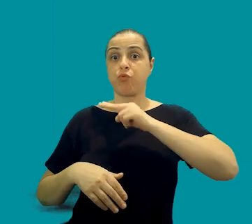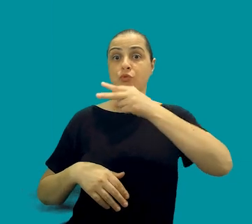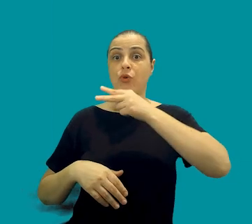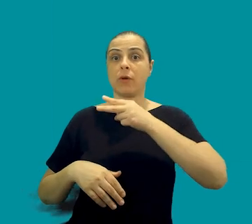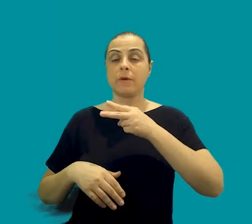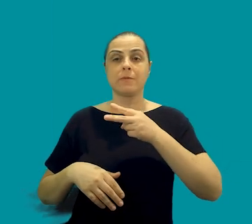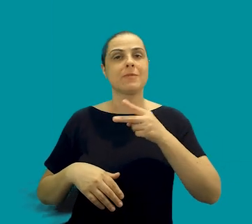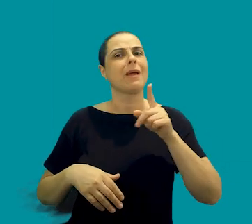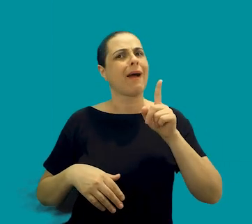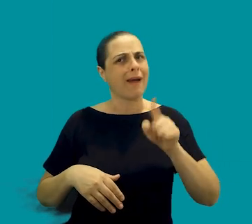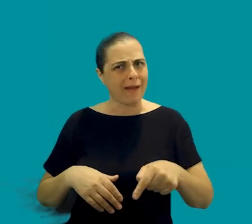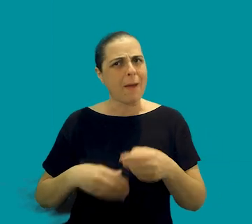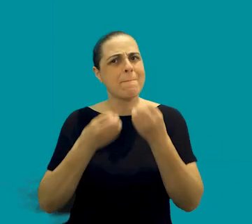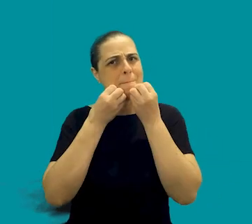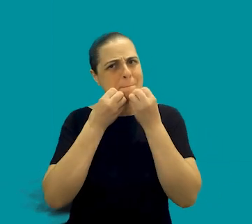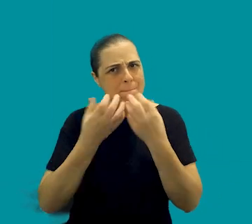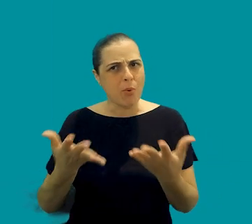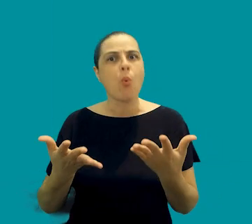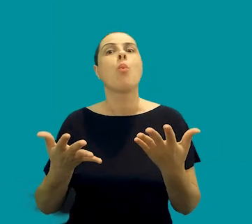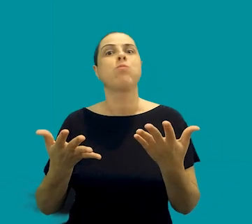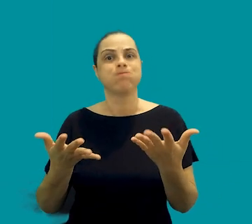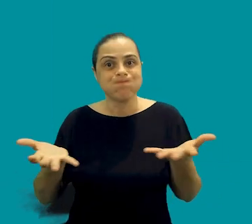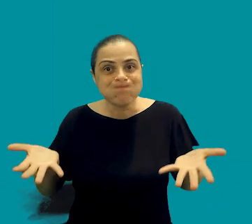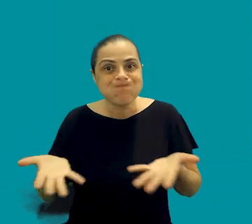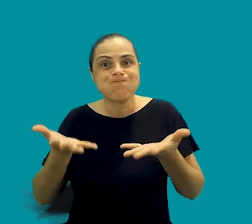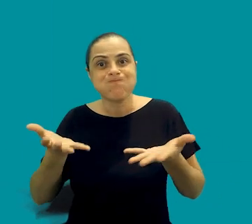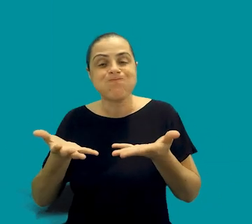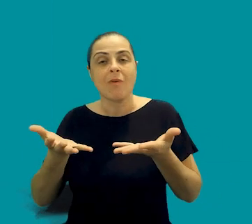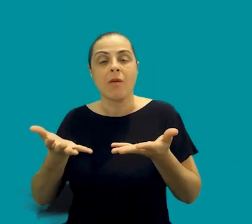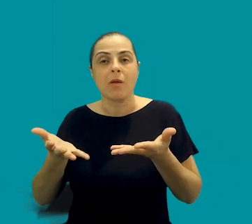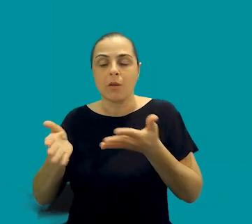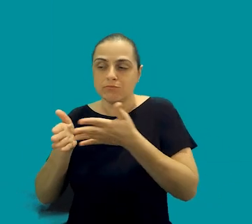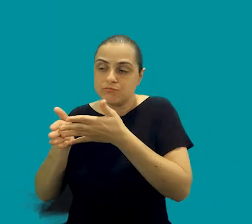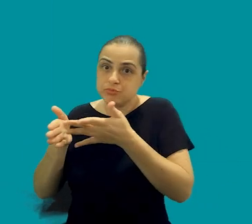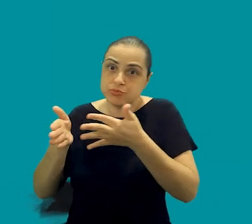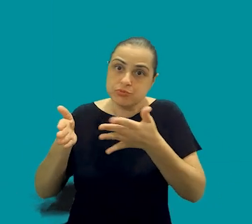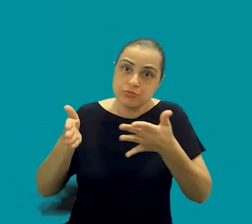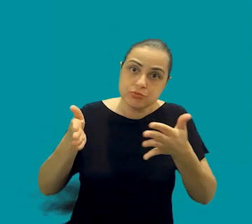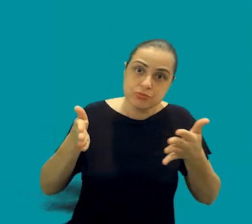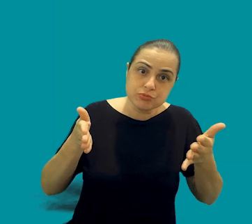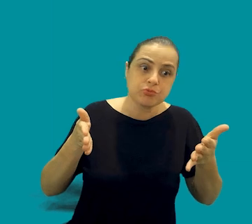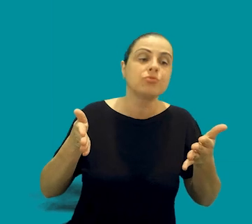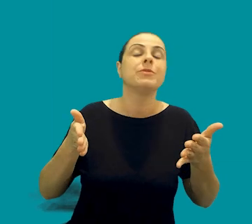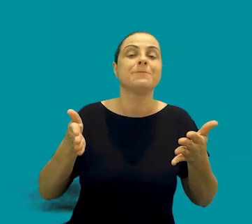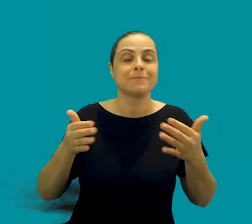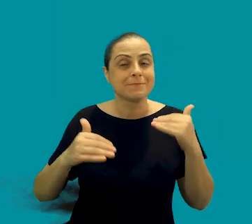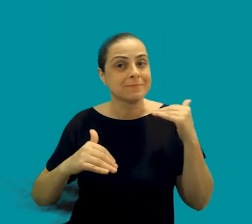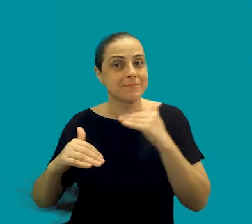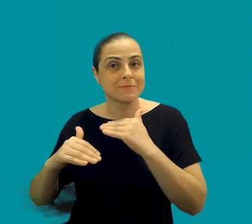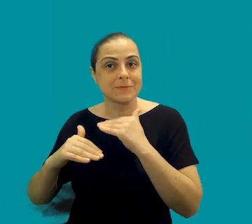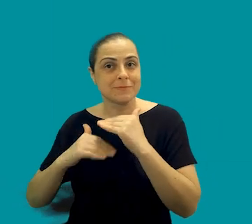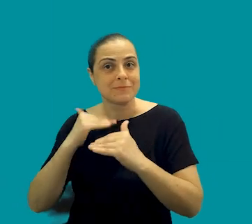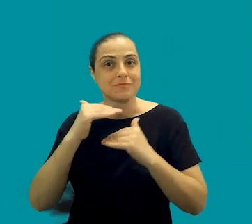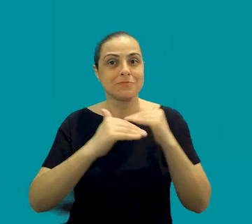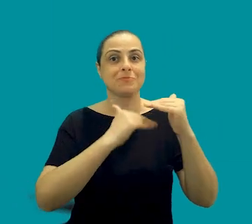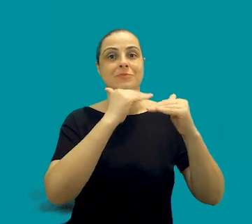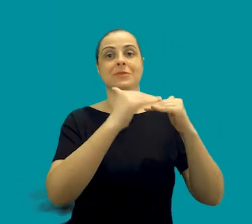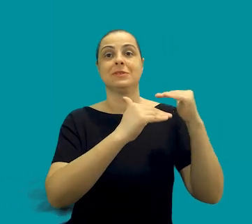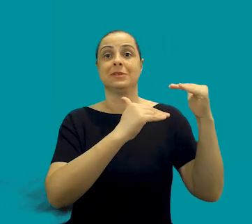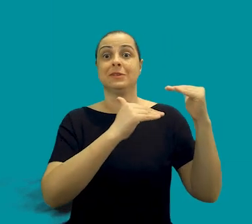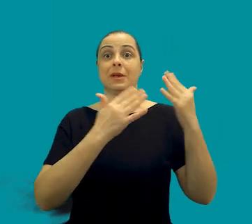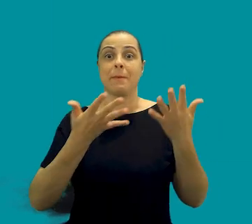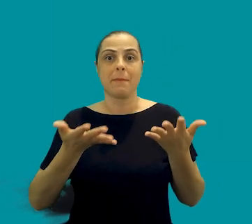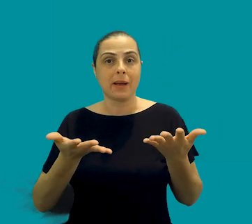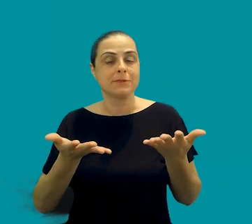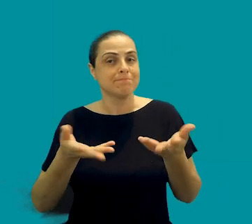coisa, é um ciclo muito virtuoso que vocês vêm fazendo, né? Então, assim, é só pondo esses aspectos aqui, né?